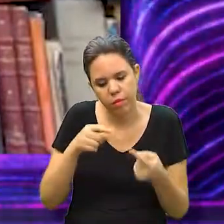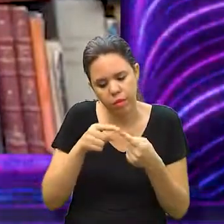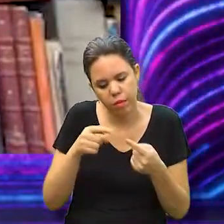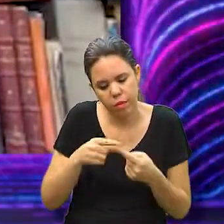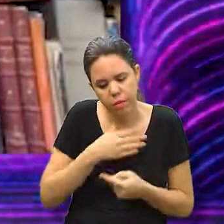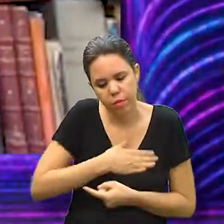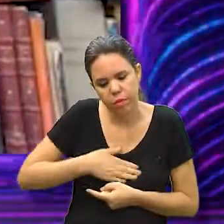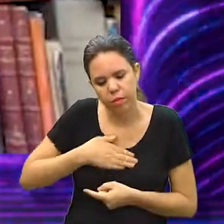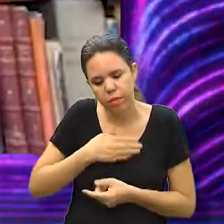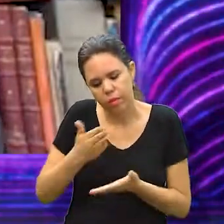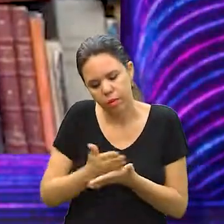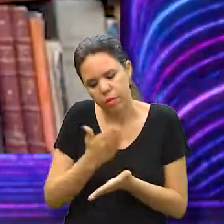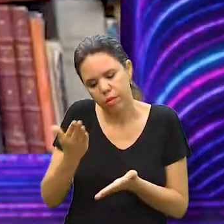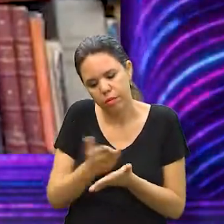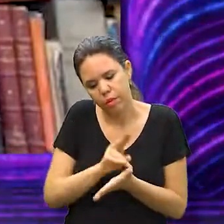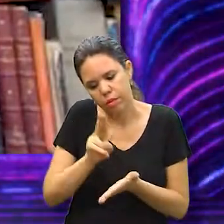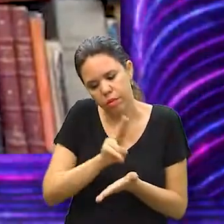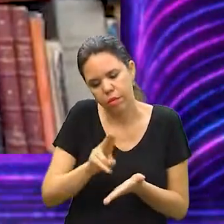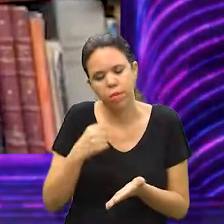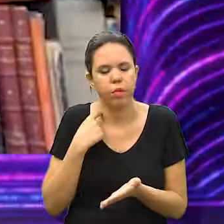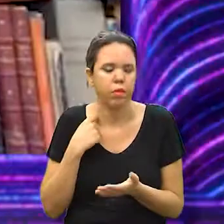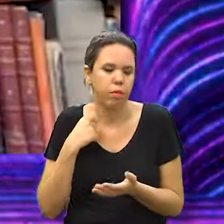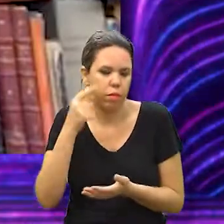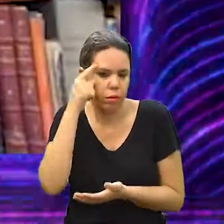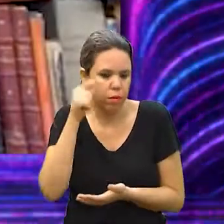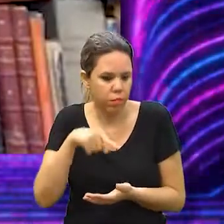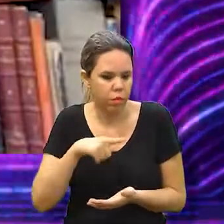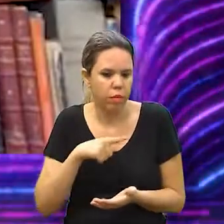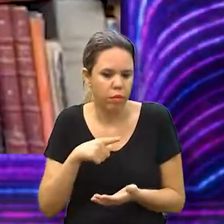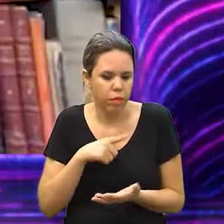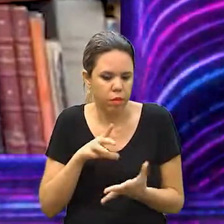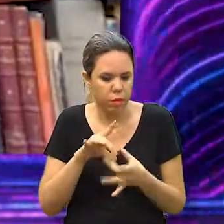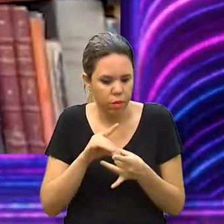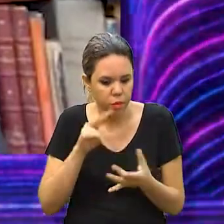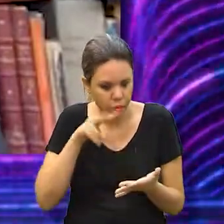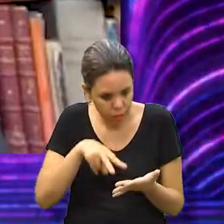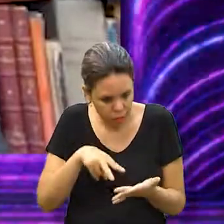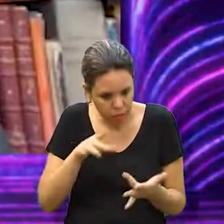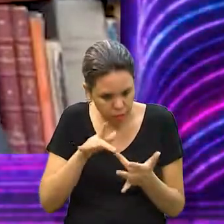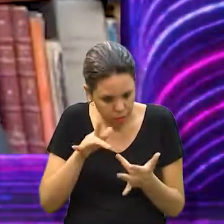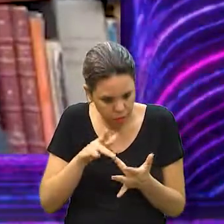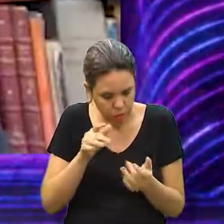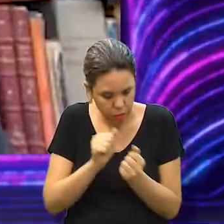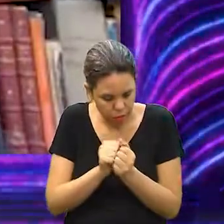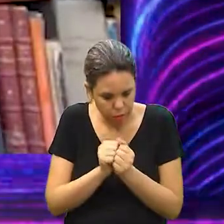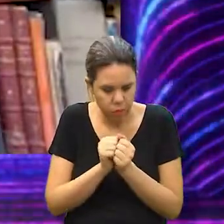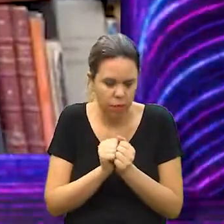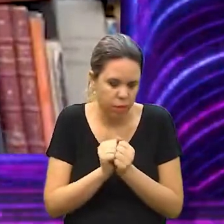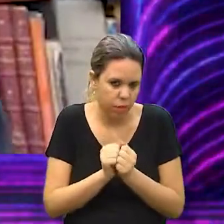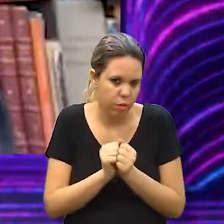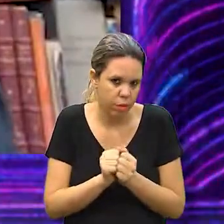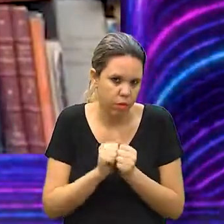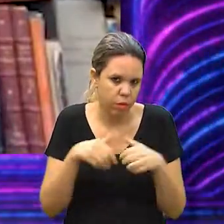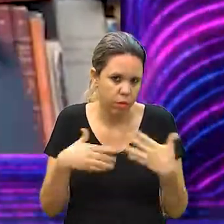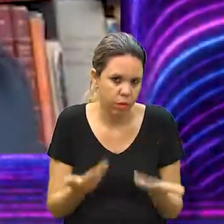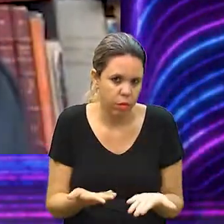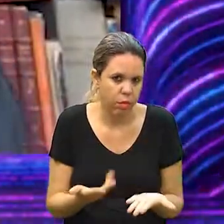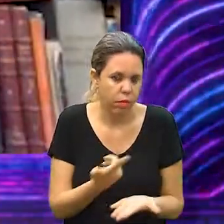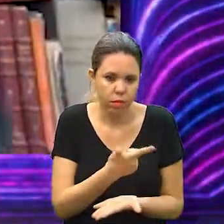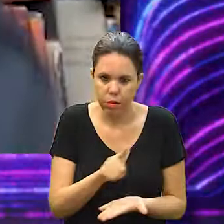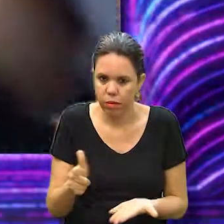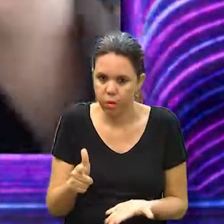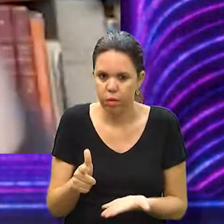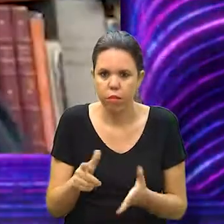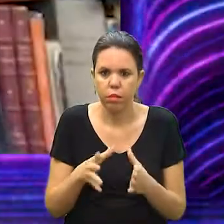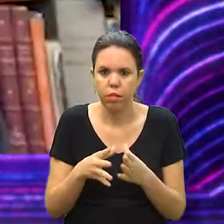o prazer do manuseio, a ideia de que você está vendo ele quando você não